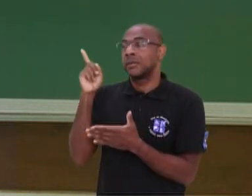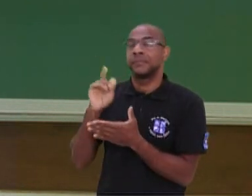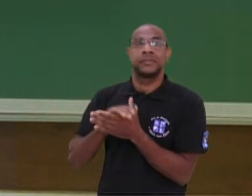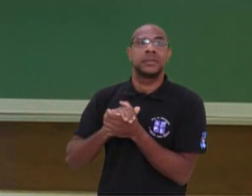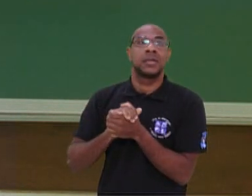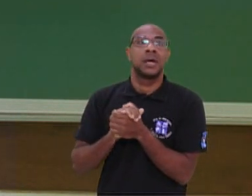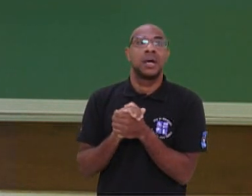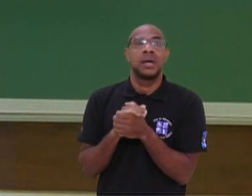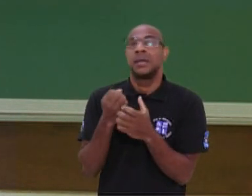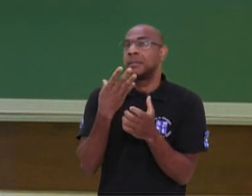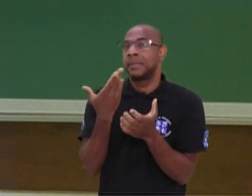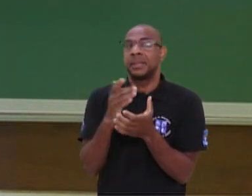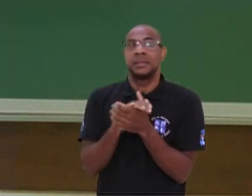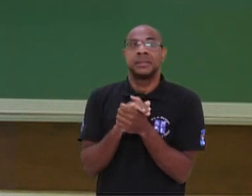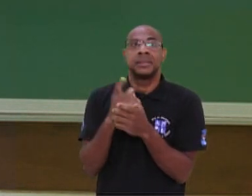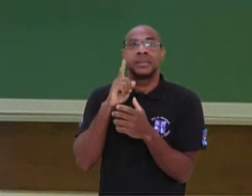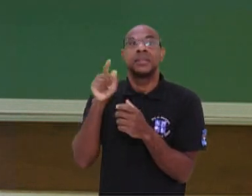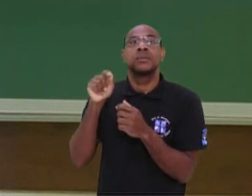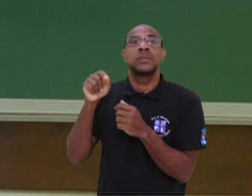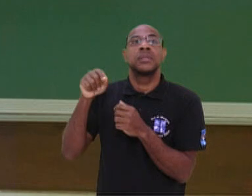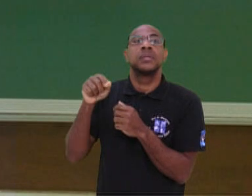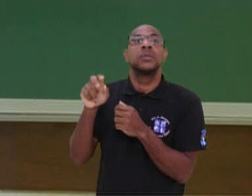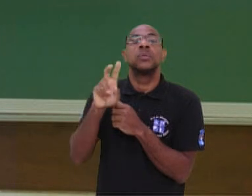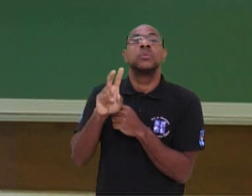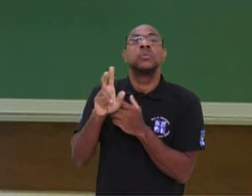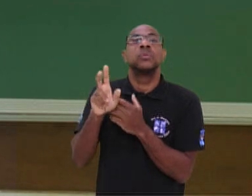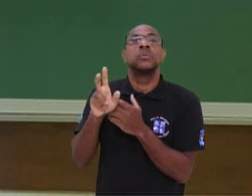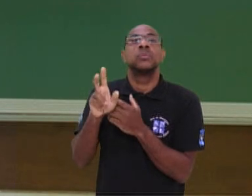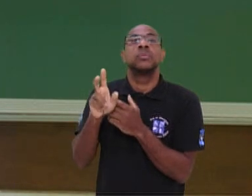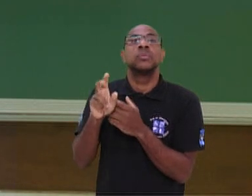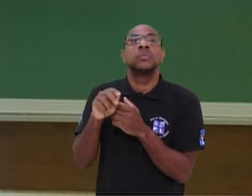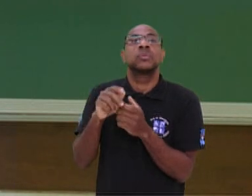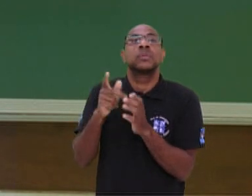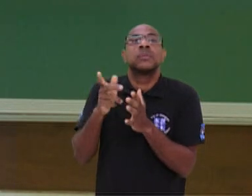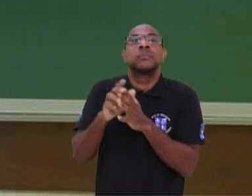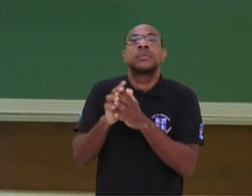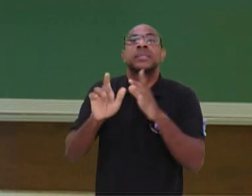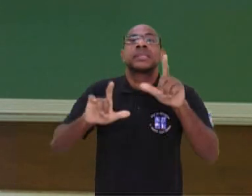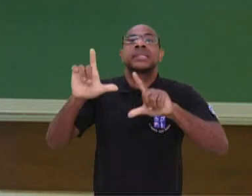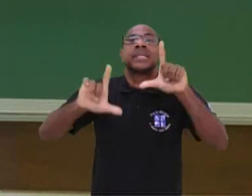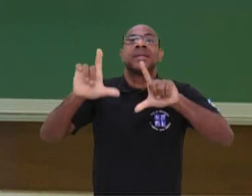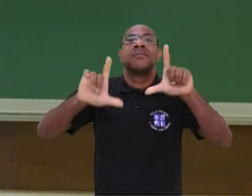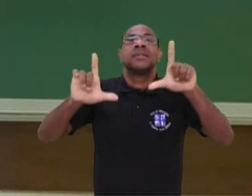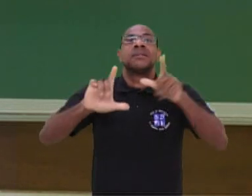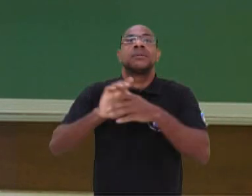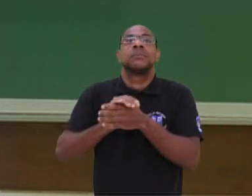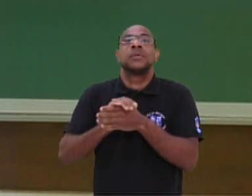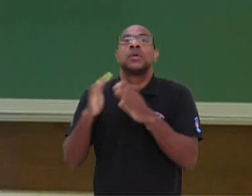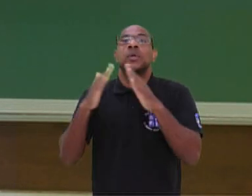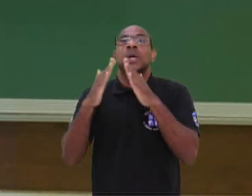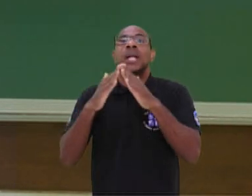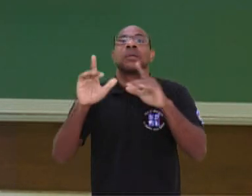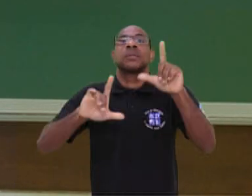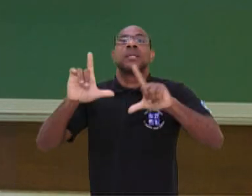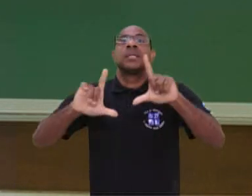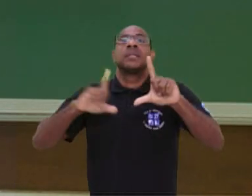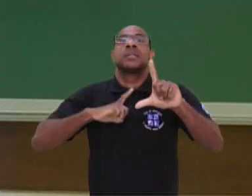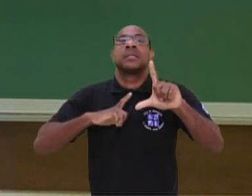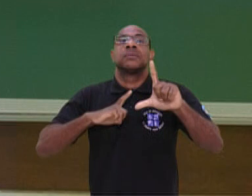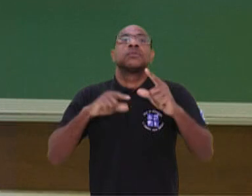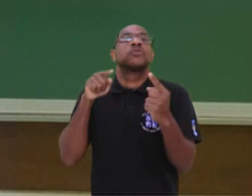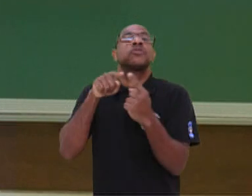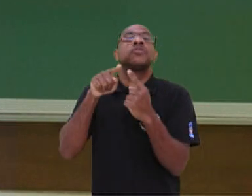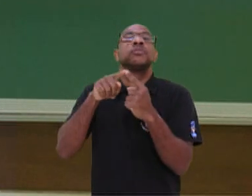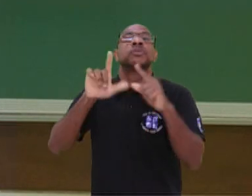agora nós temos um quadro sobre o uso, a propriedade de televisão, domicílios com televisão por tipo de